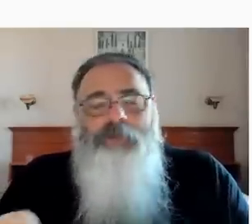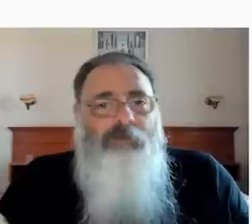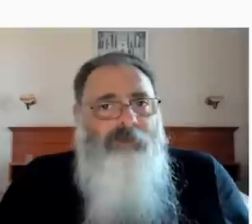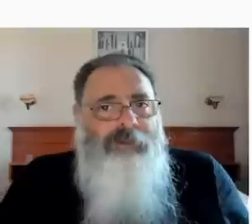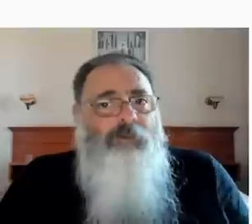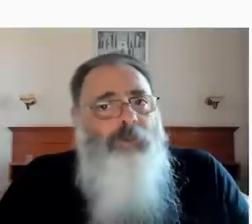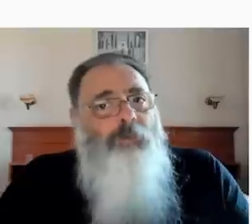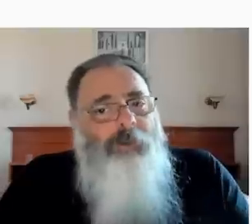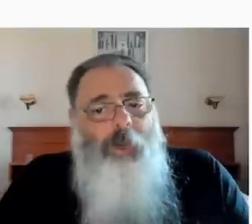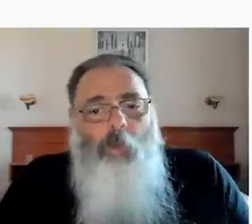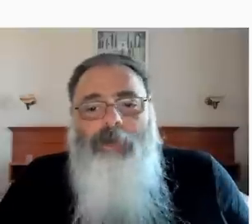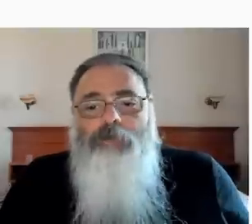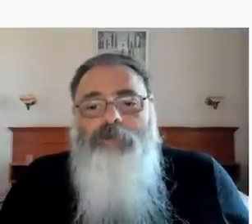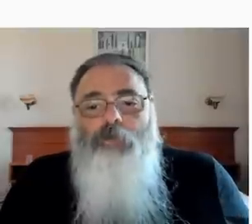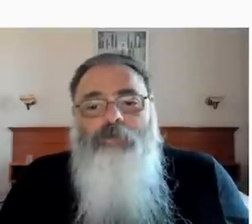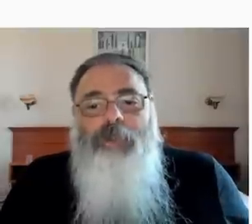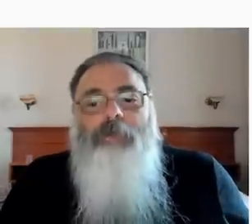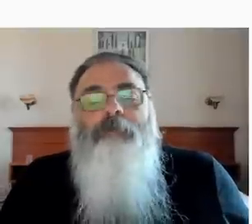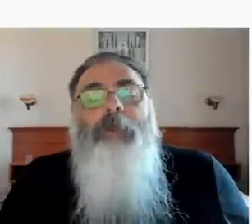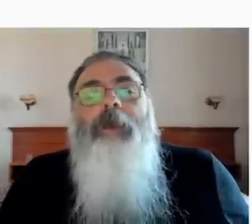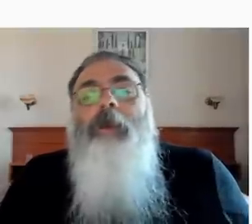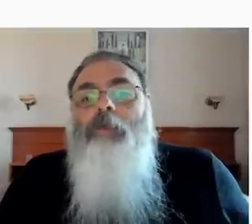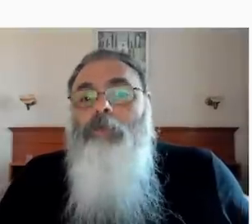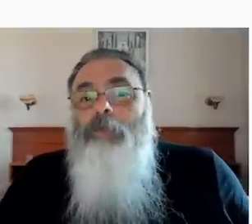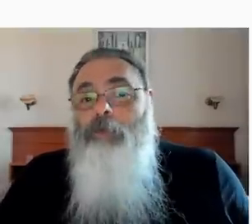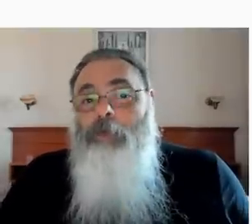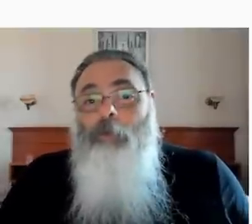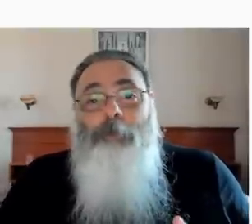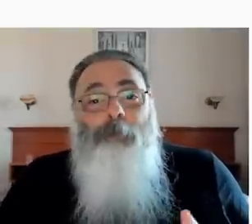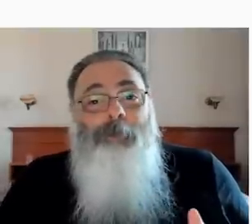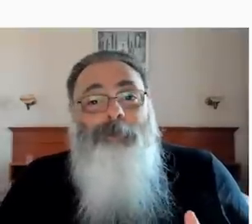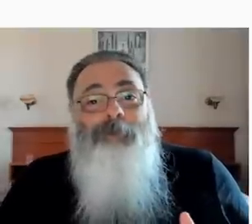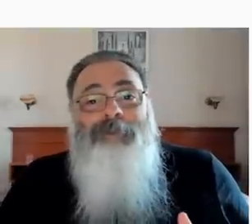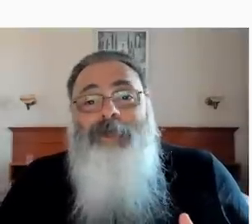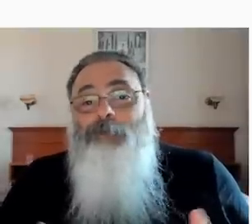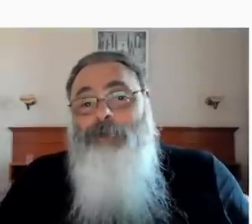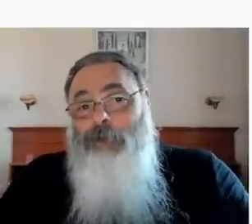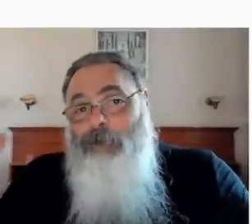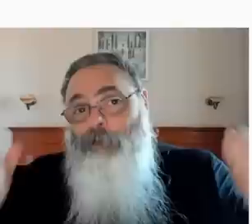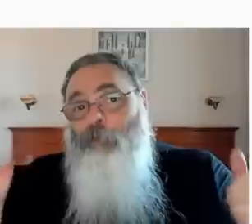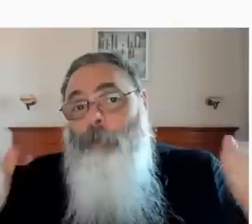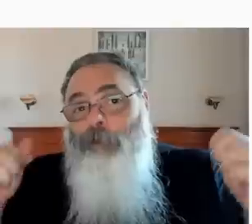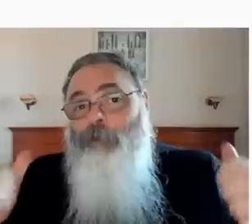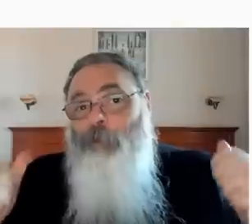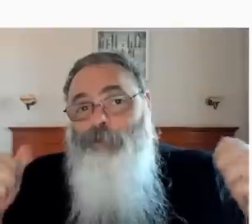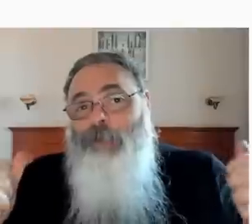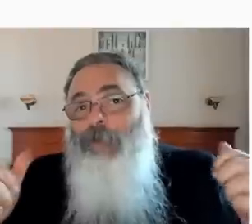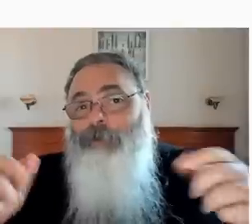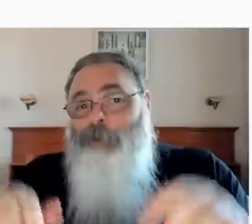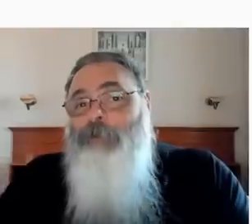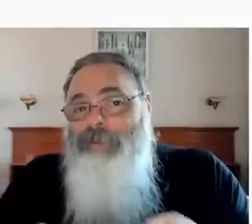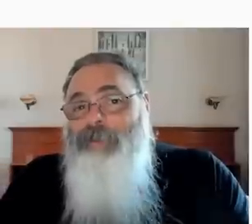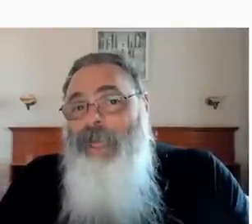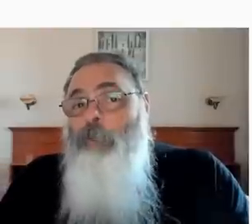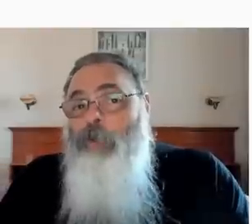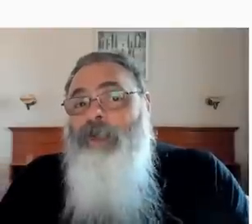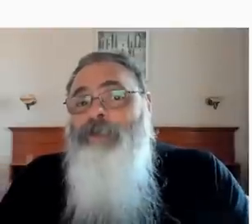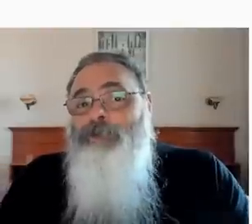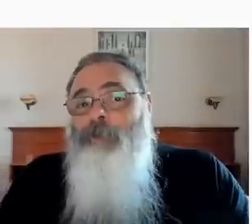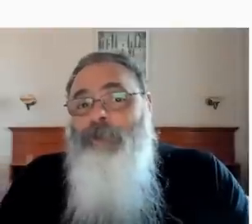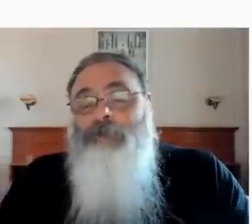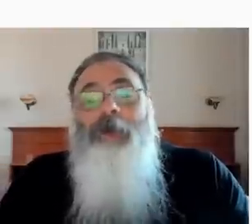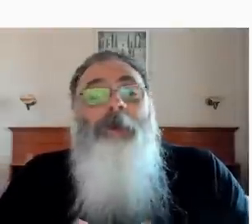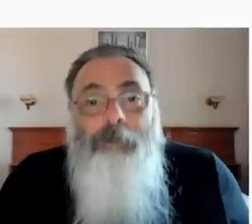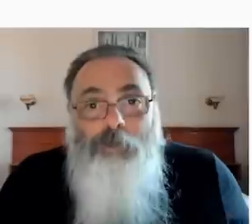governo tá Inclusive a inflação tá subindo agora no seu governo o problema todo que está culpando o bolsonaro tá acontecendo